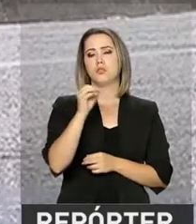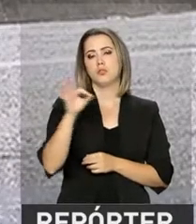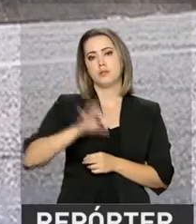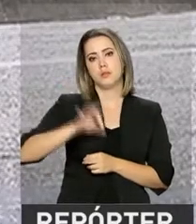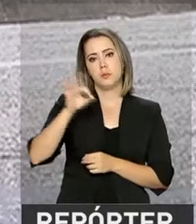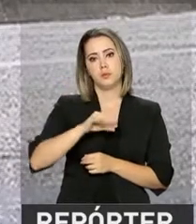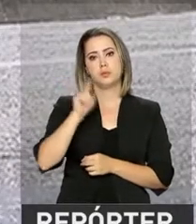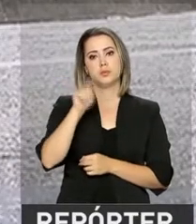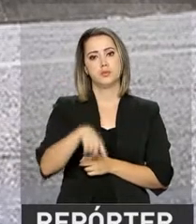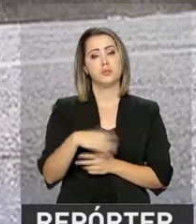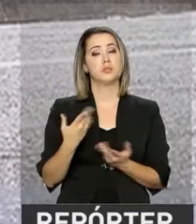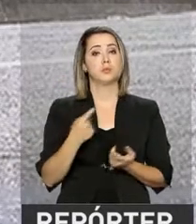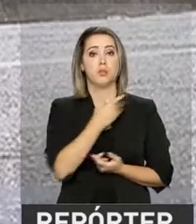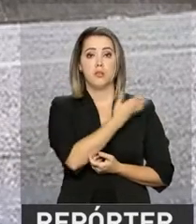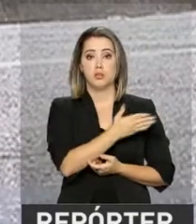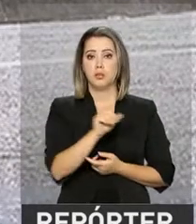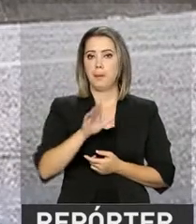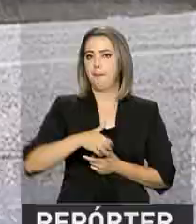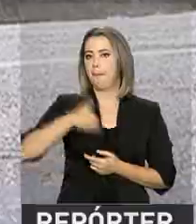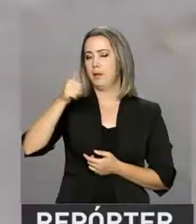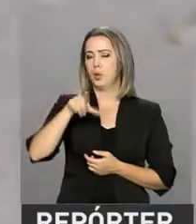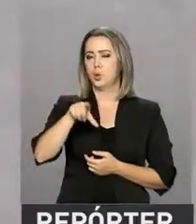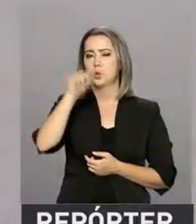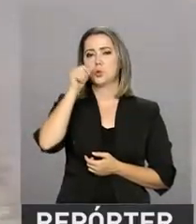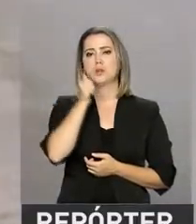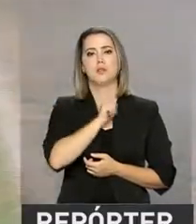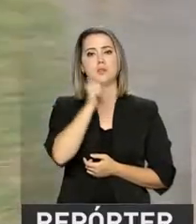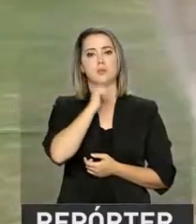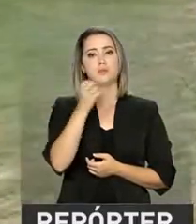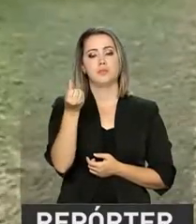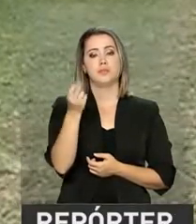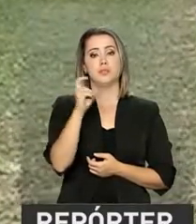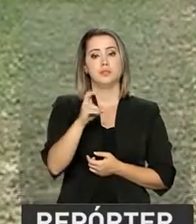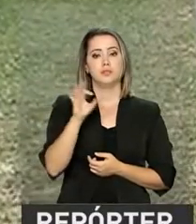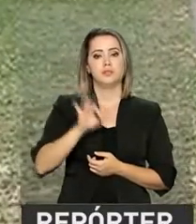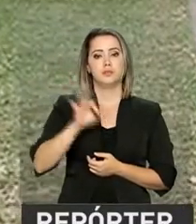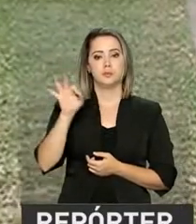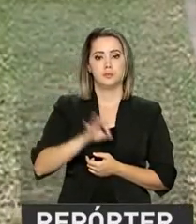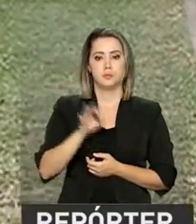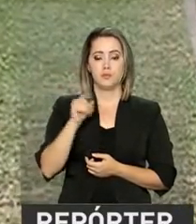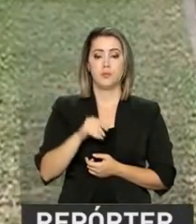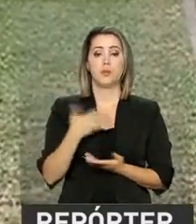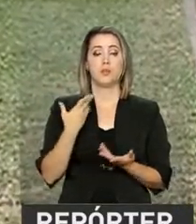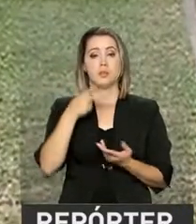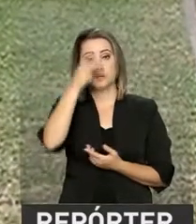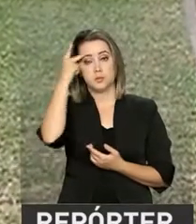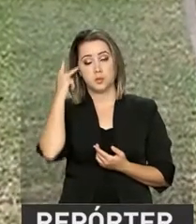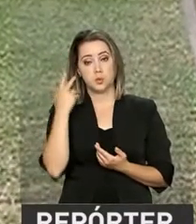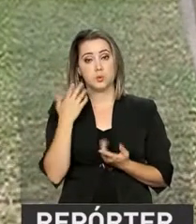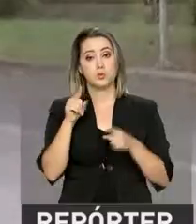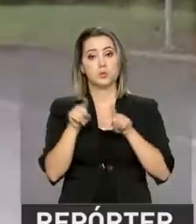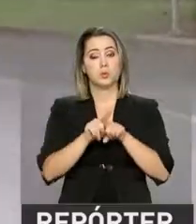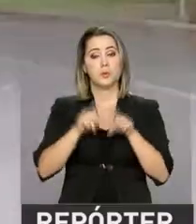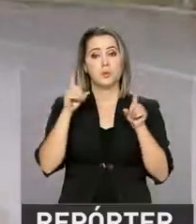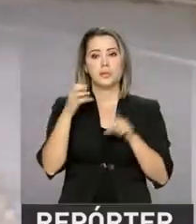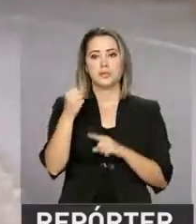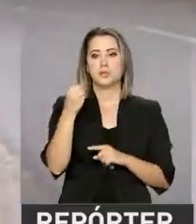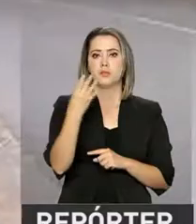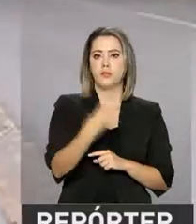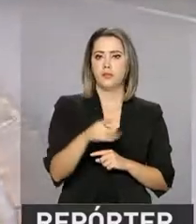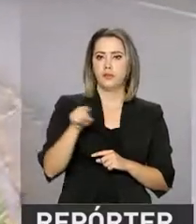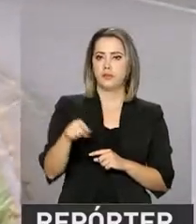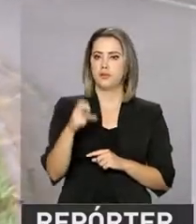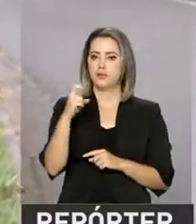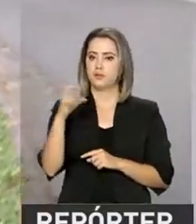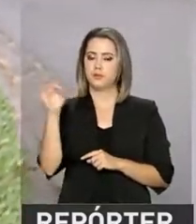caminhada aliás é a atividade preferida das mulheres que somos 65,5 por cento dos praticantes já 94 e meio por